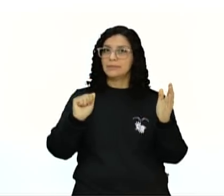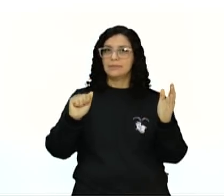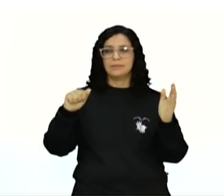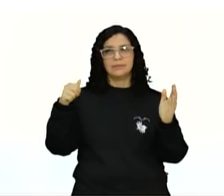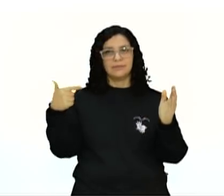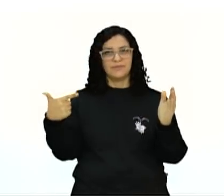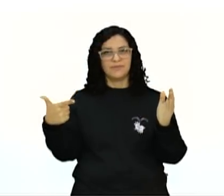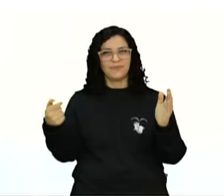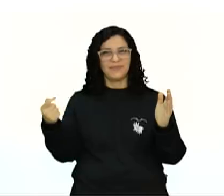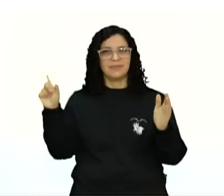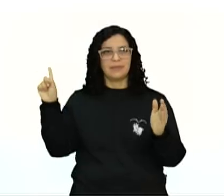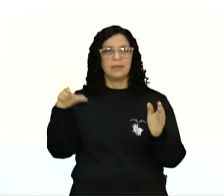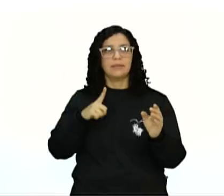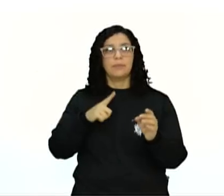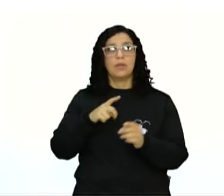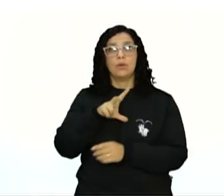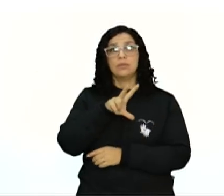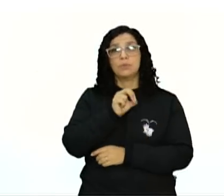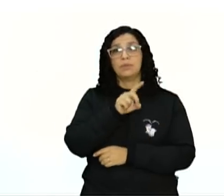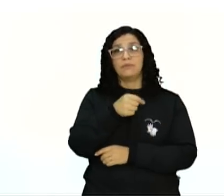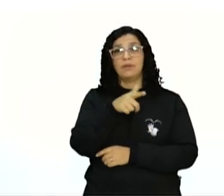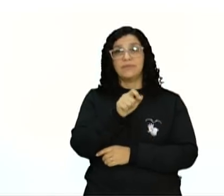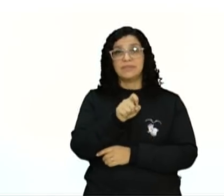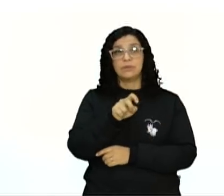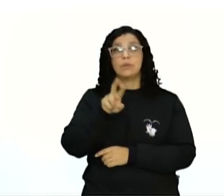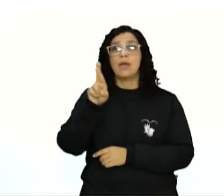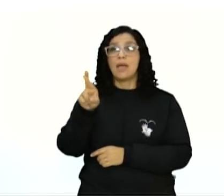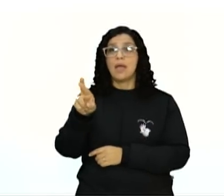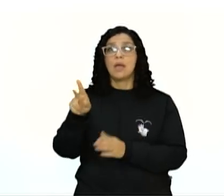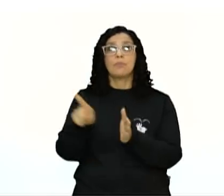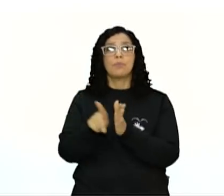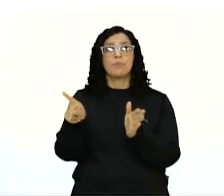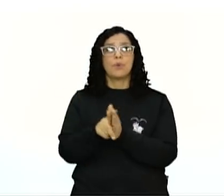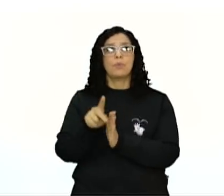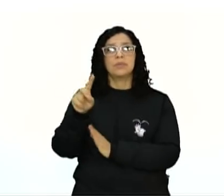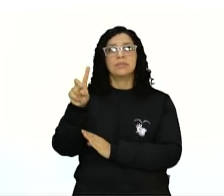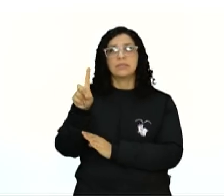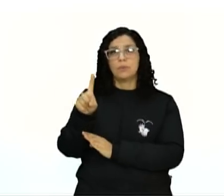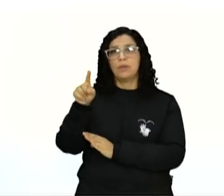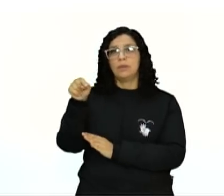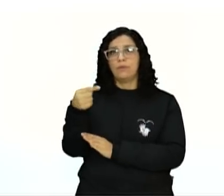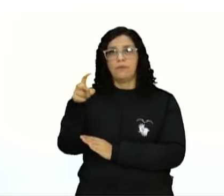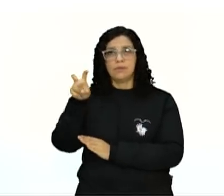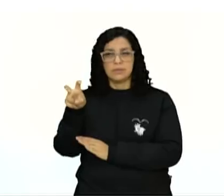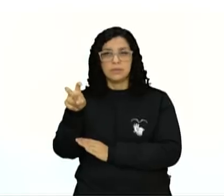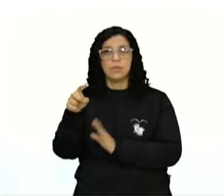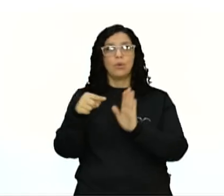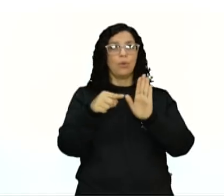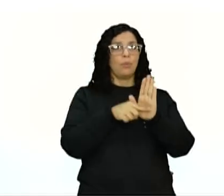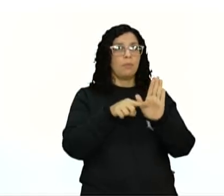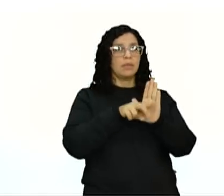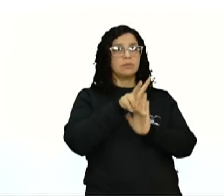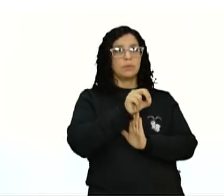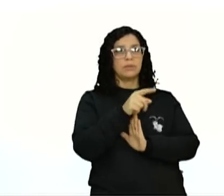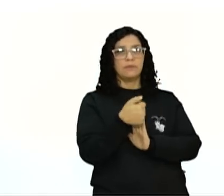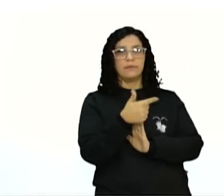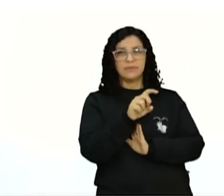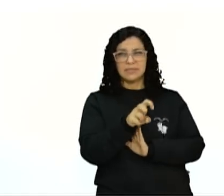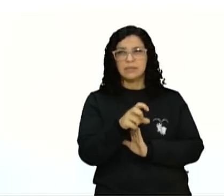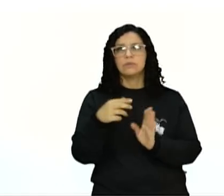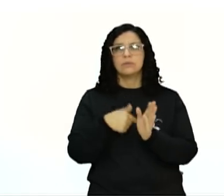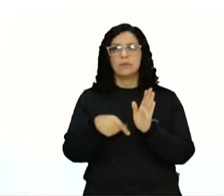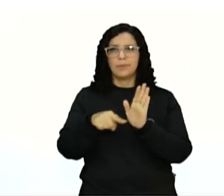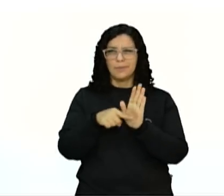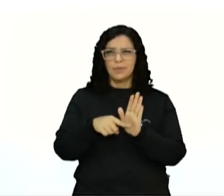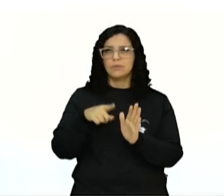PA é 50,25 e a razão é a diferença entre o segundo e o primeiro, ou o terceiro e o segundo, e